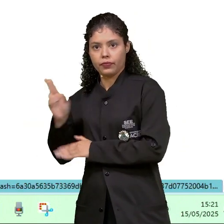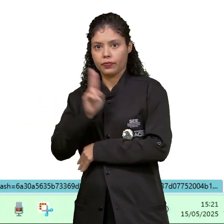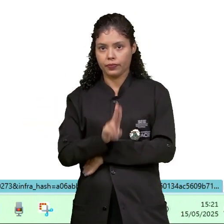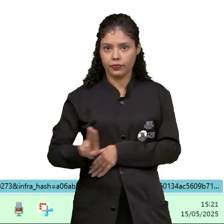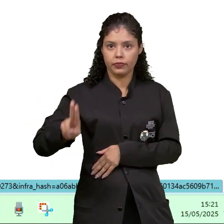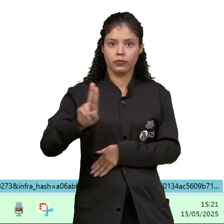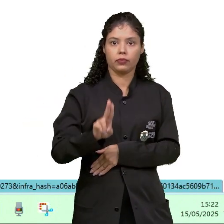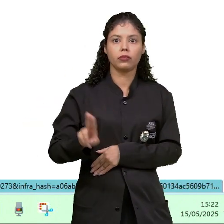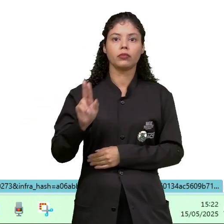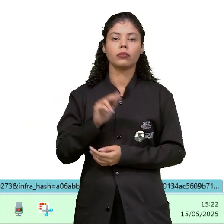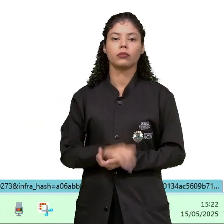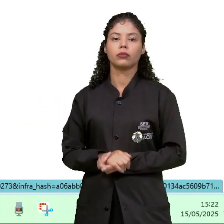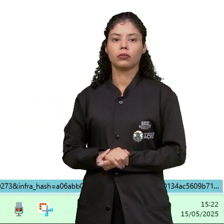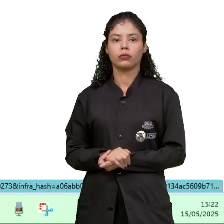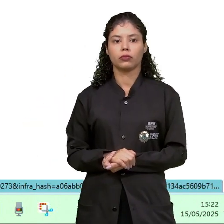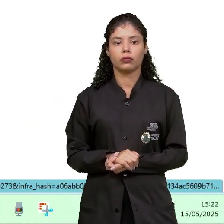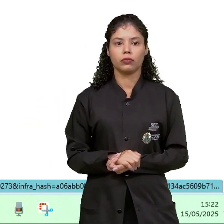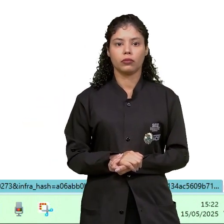utilizar